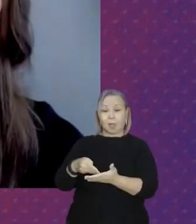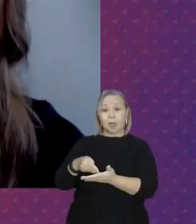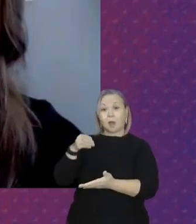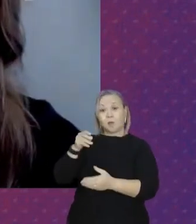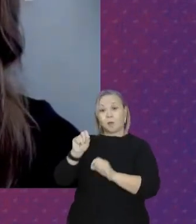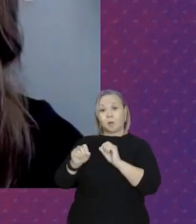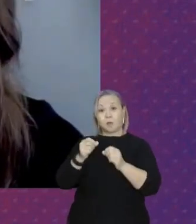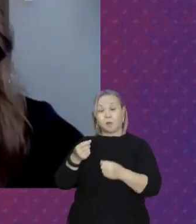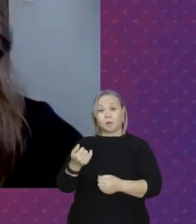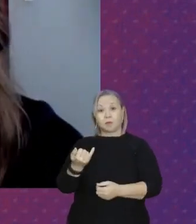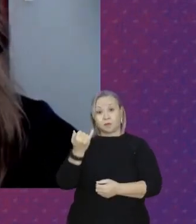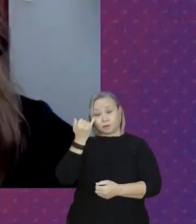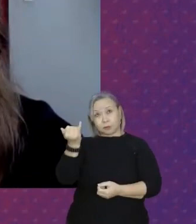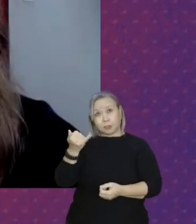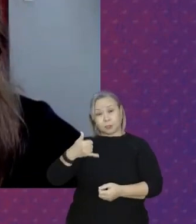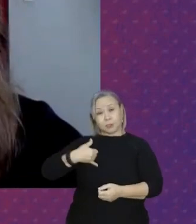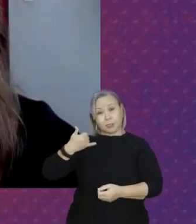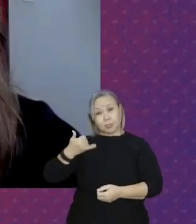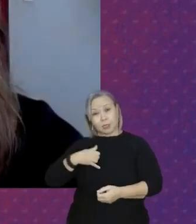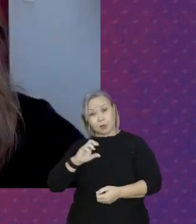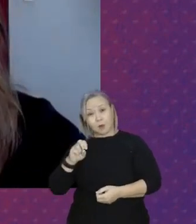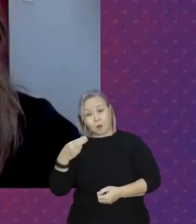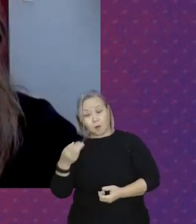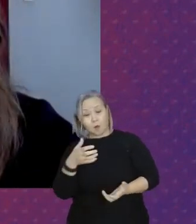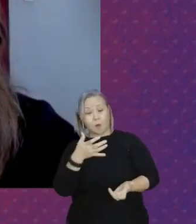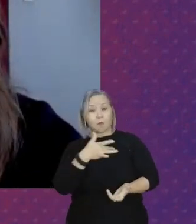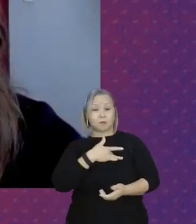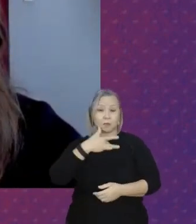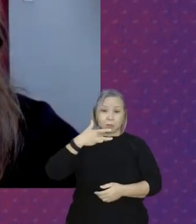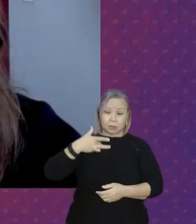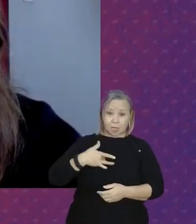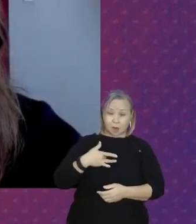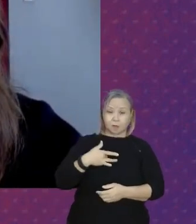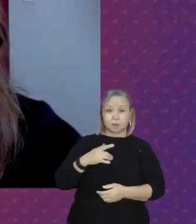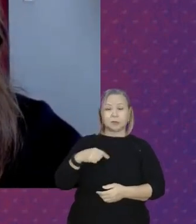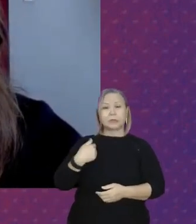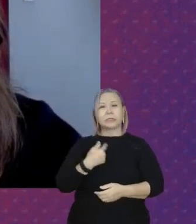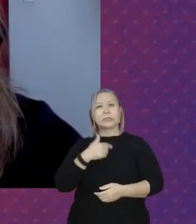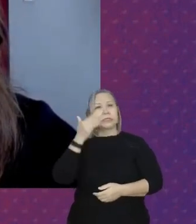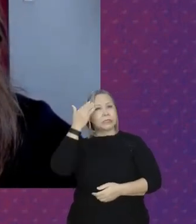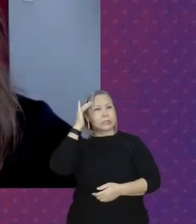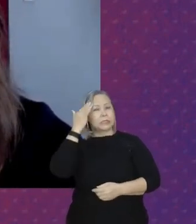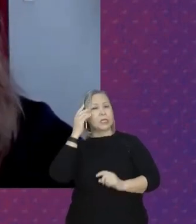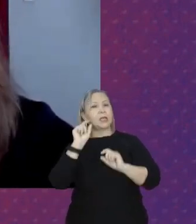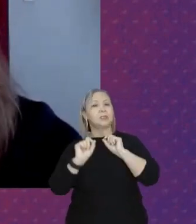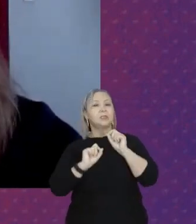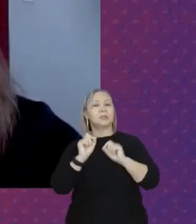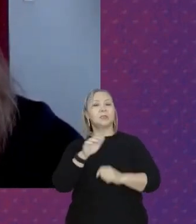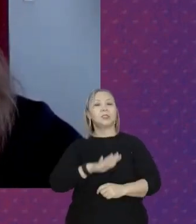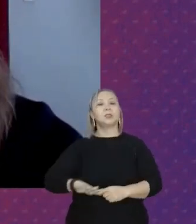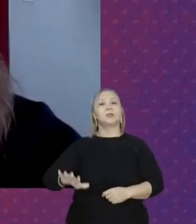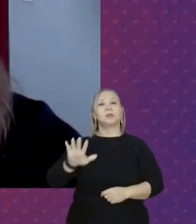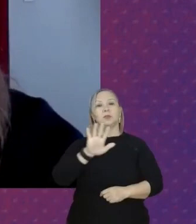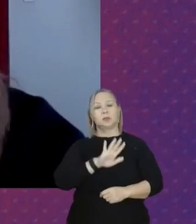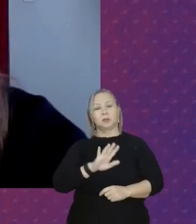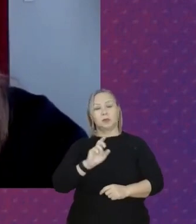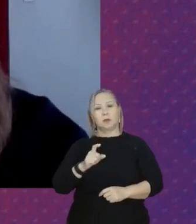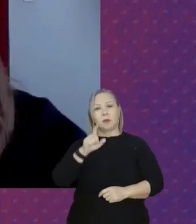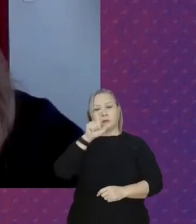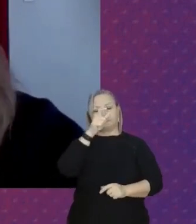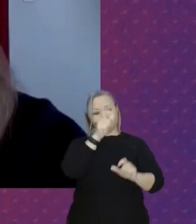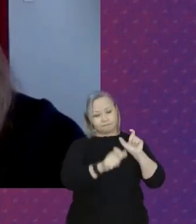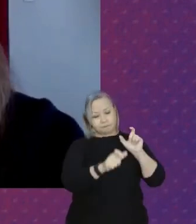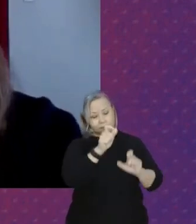de alguma questão de saúde, né? A gente entende que todos nós, seres